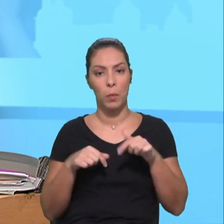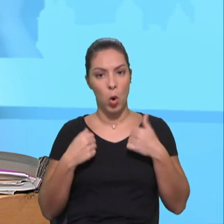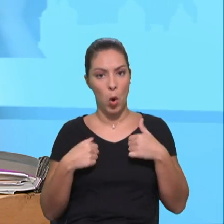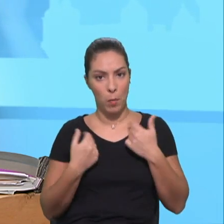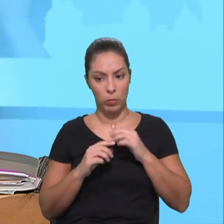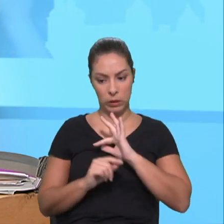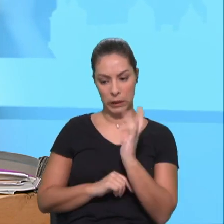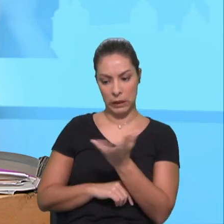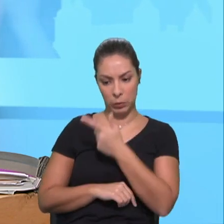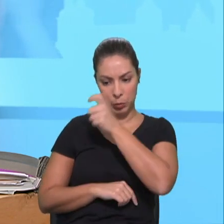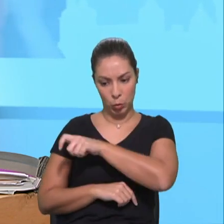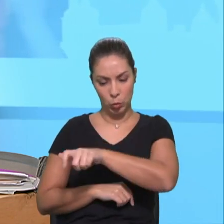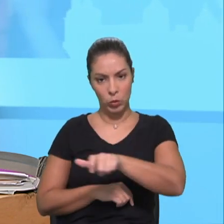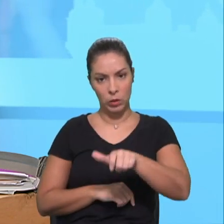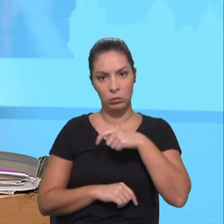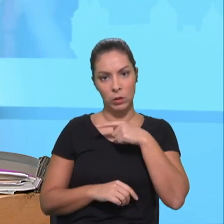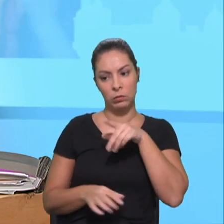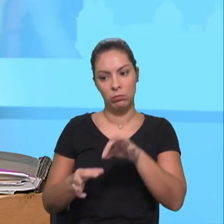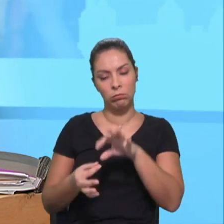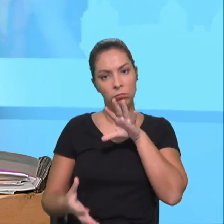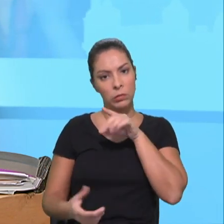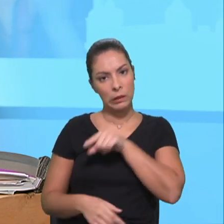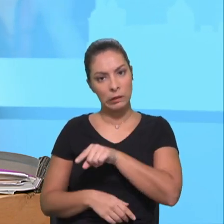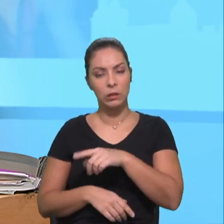comunidade que ali celebra, os